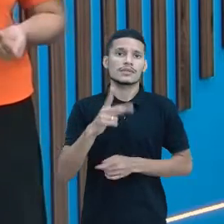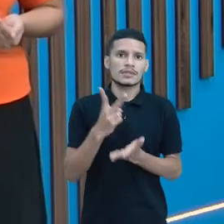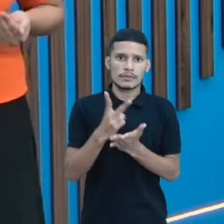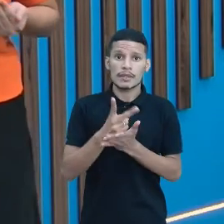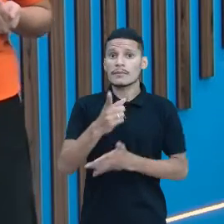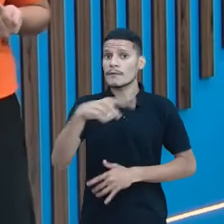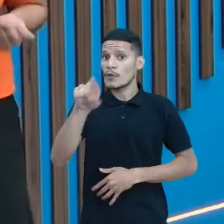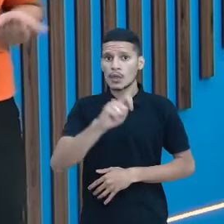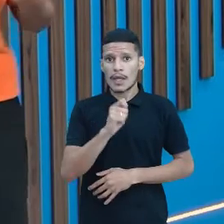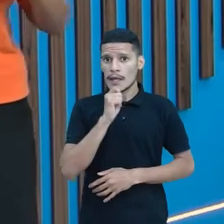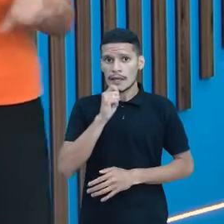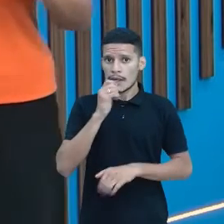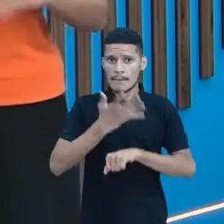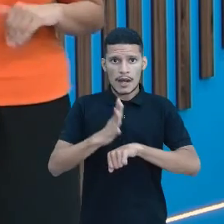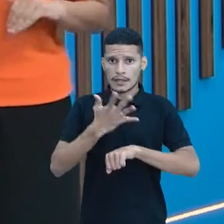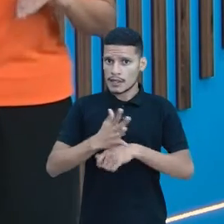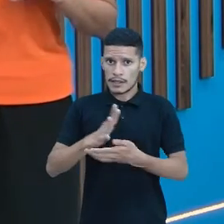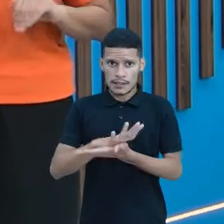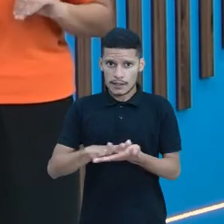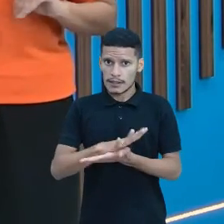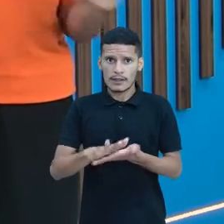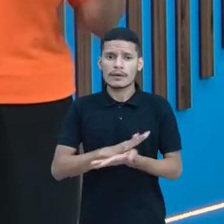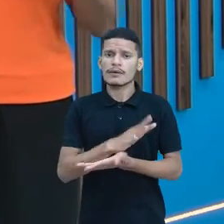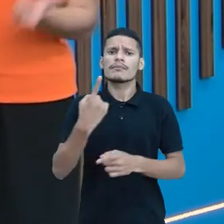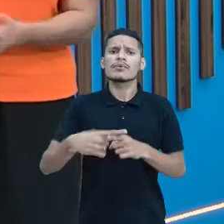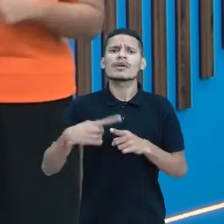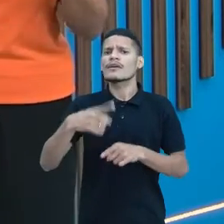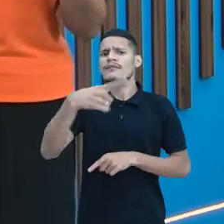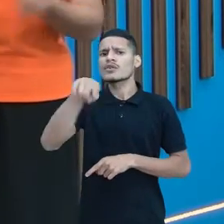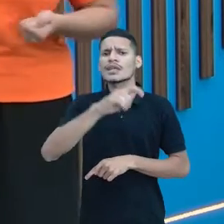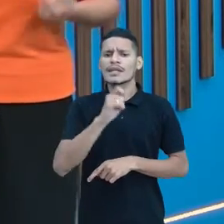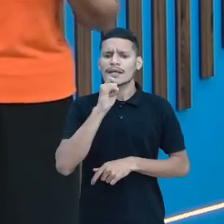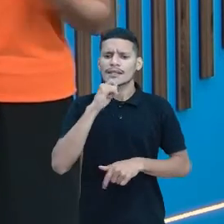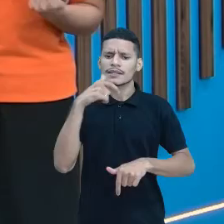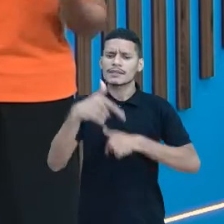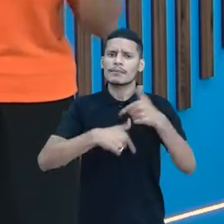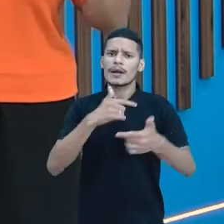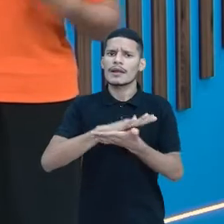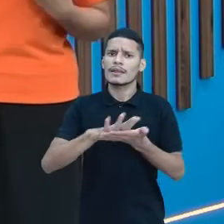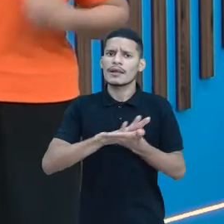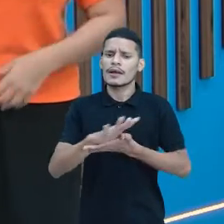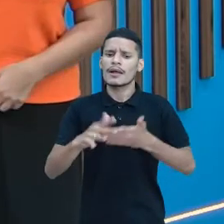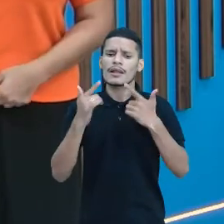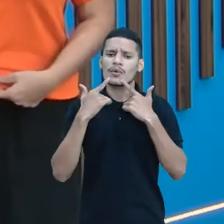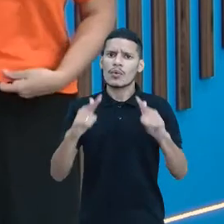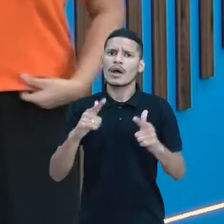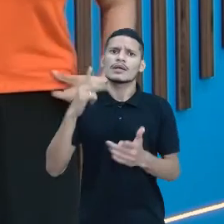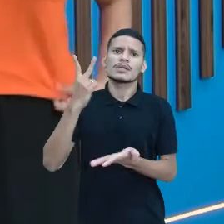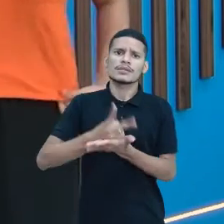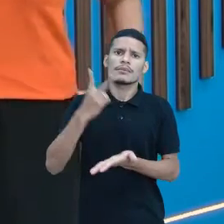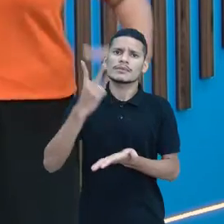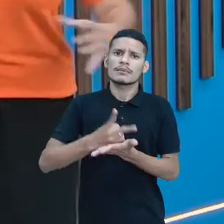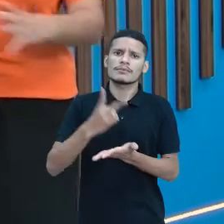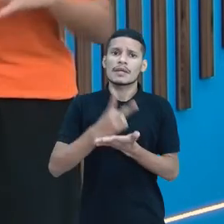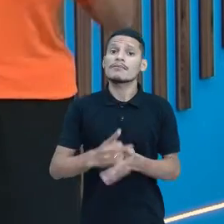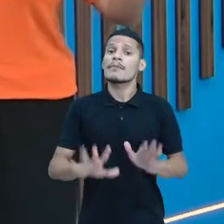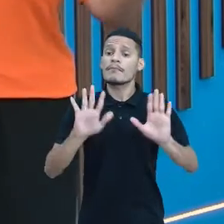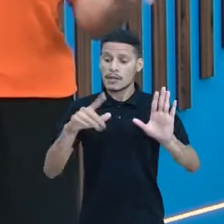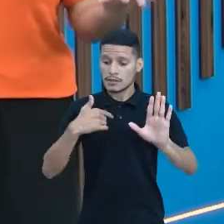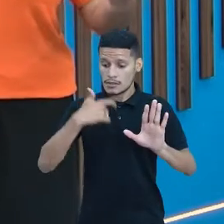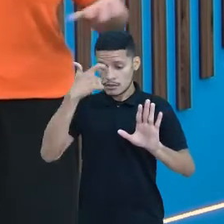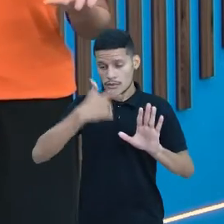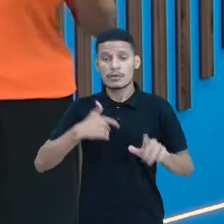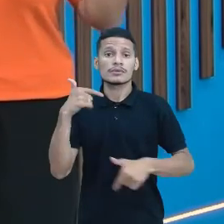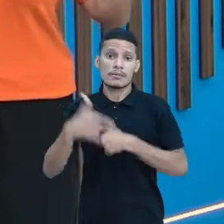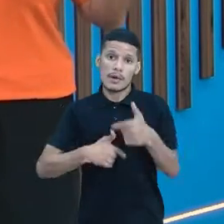essa prática porque não é do dia a dia de vocês. Vocês não trabalham com linguagem o tempo inteiro. Eu trabalho. Então, acaba que a minha